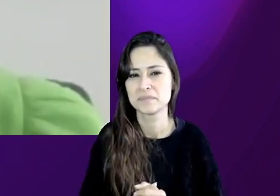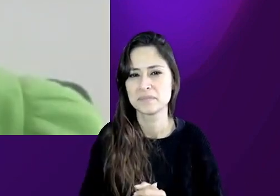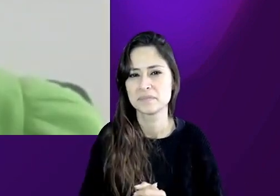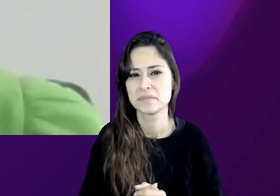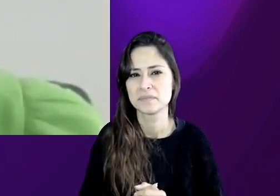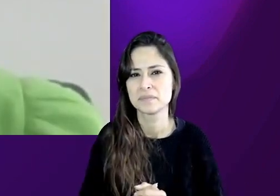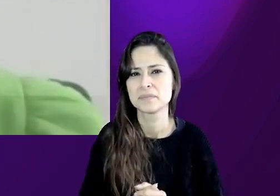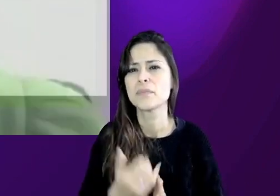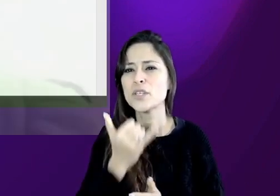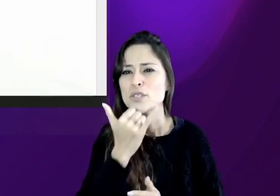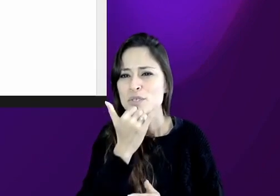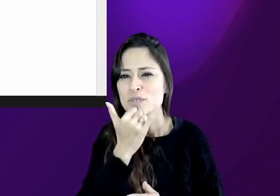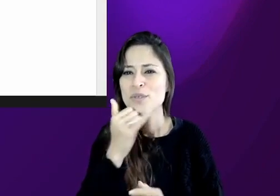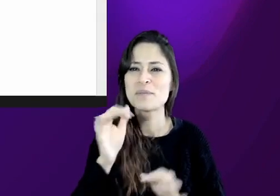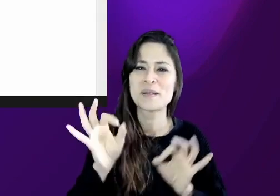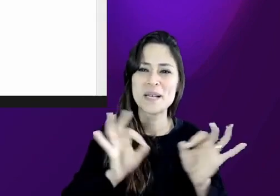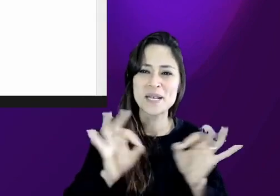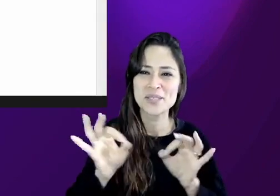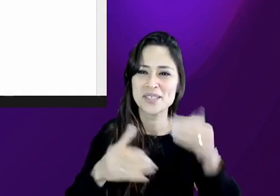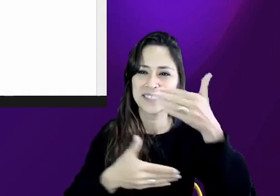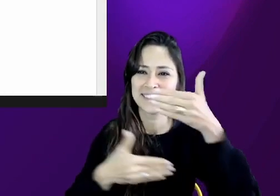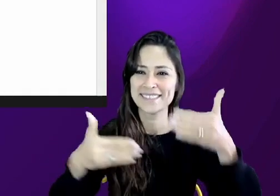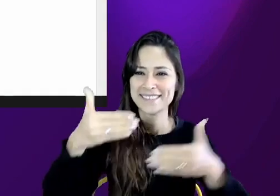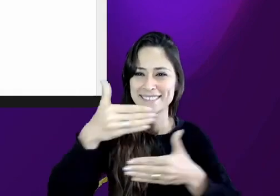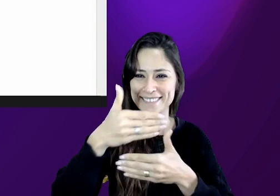desculpa, só um minutinho aqui que ficou